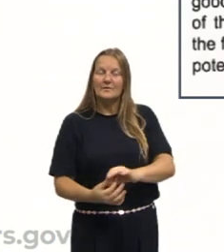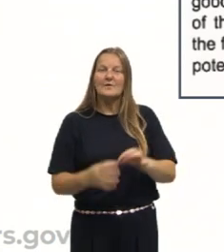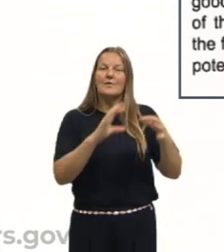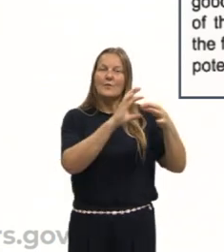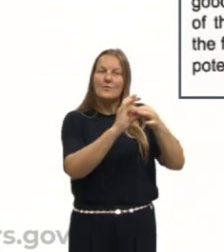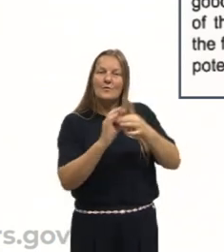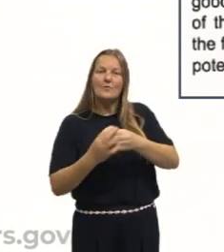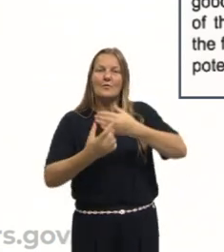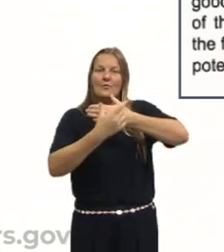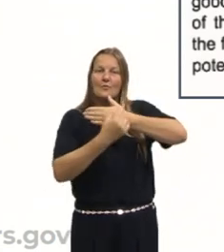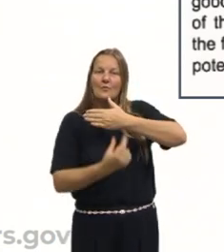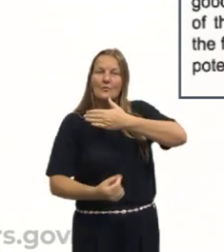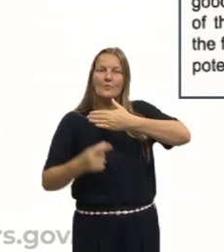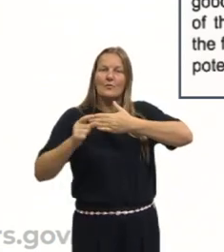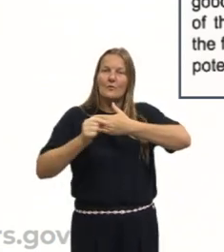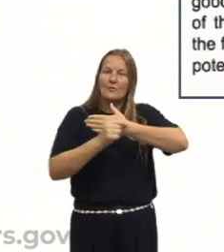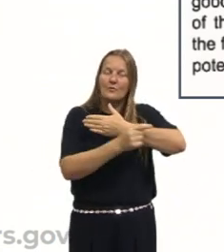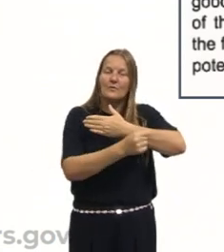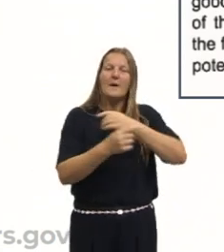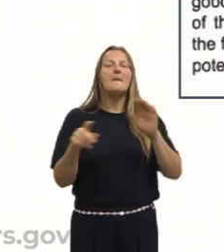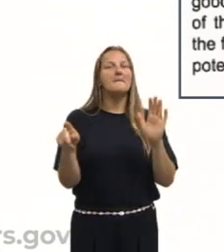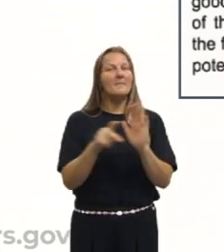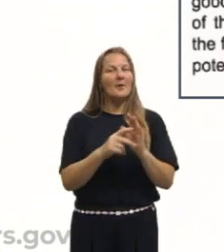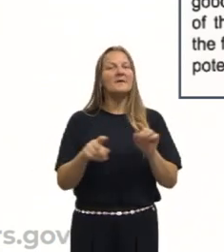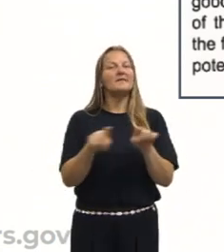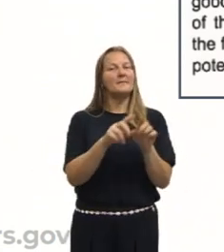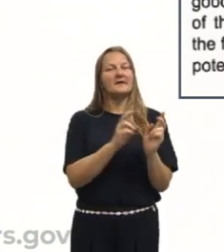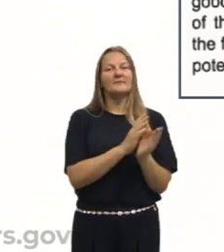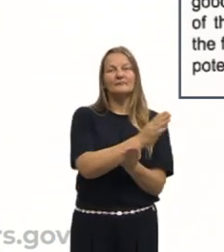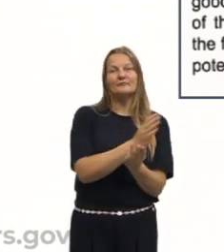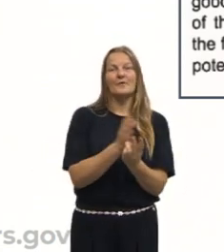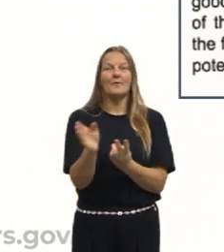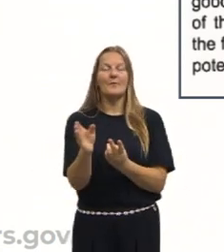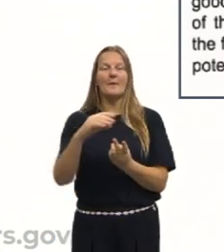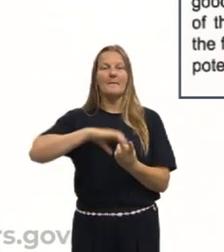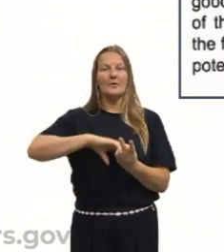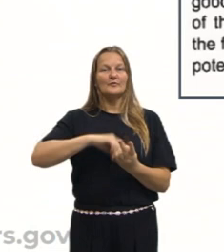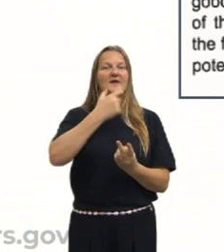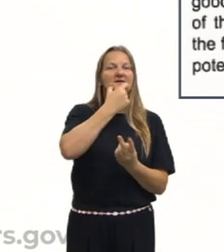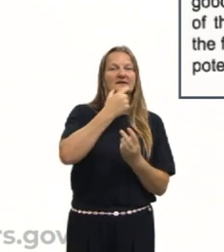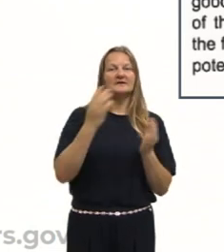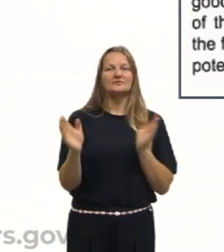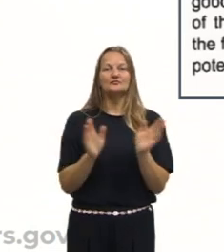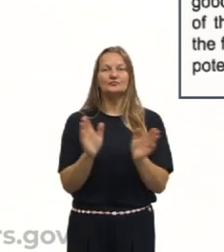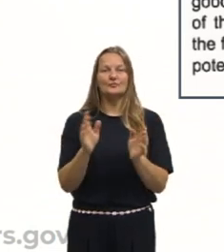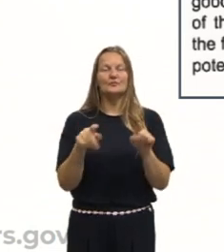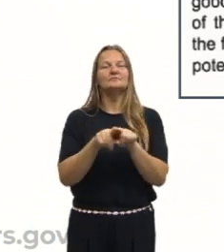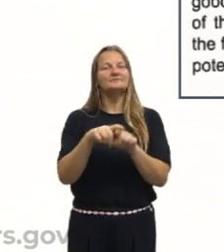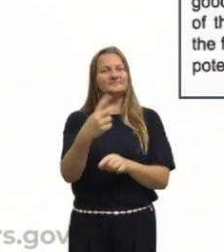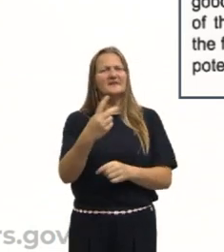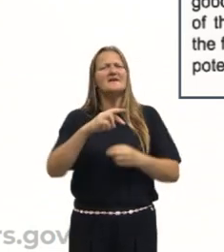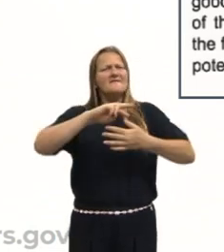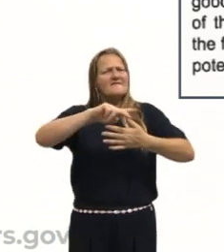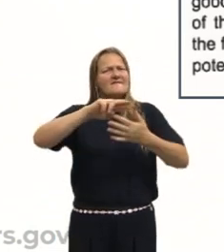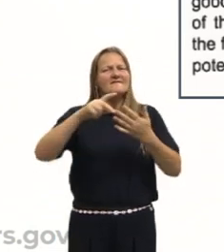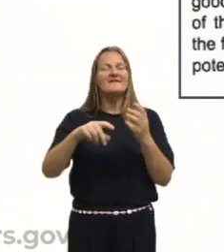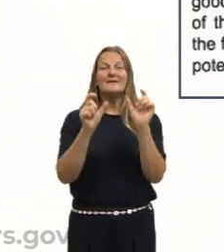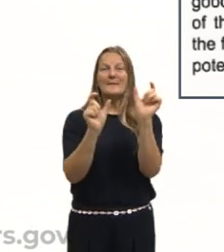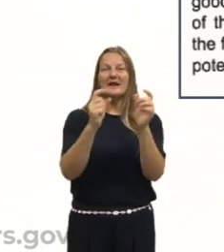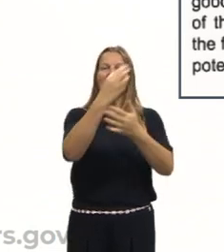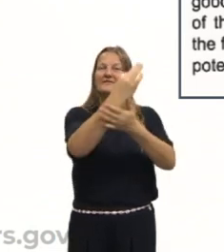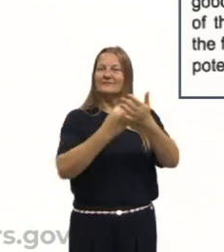suas aulas de língua portuguesa Então olha lá dentro desse texto nós temos várias palavras